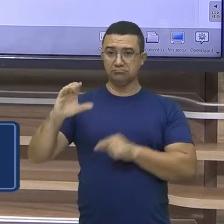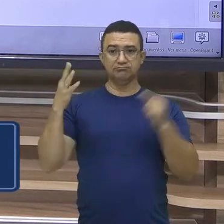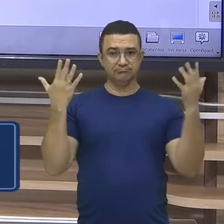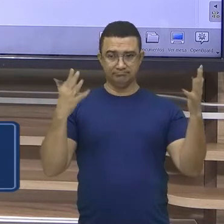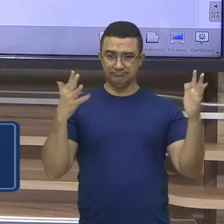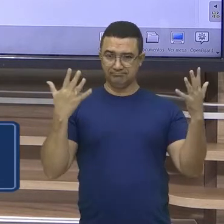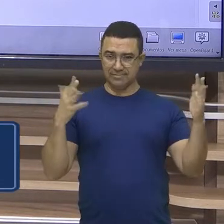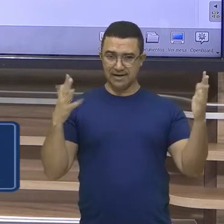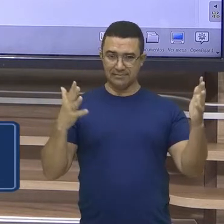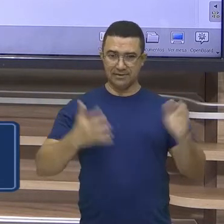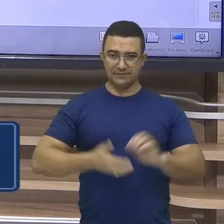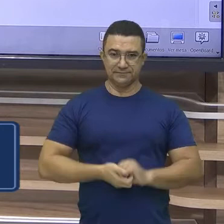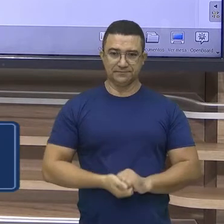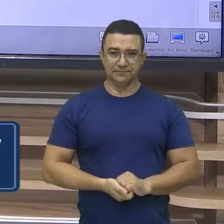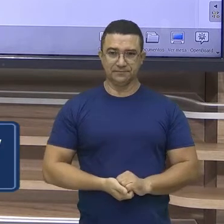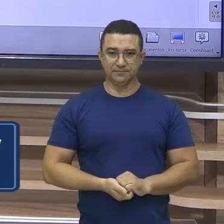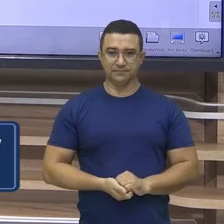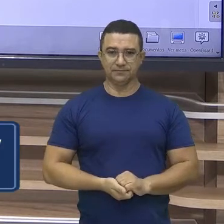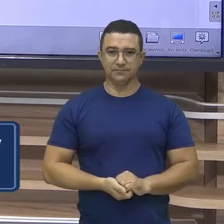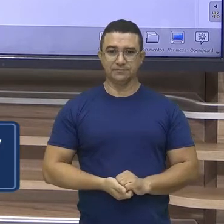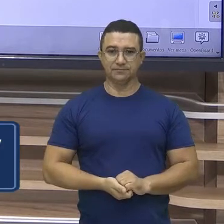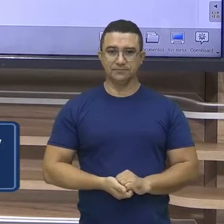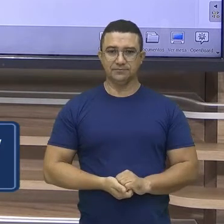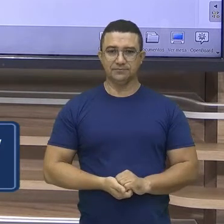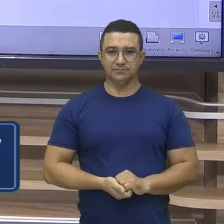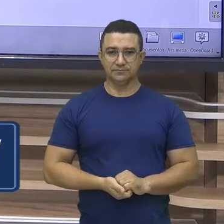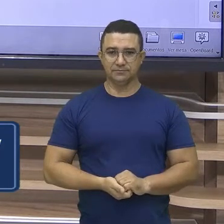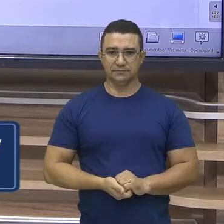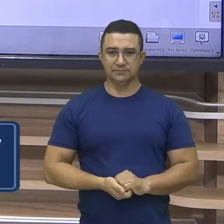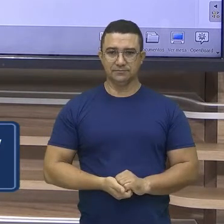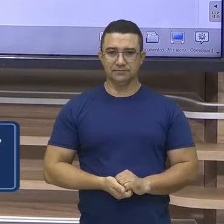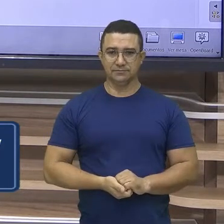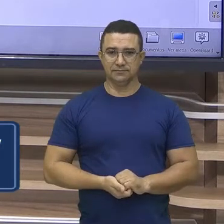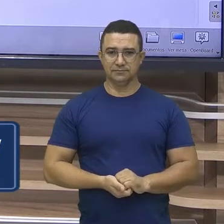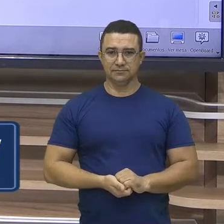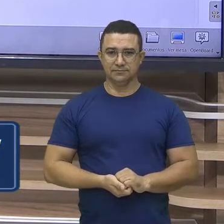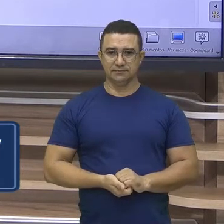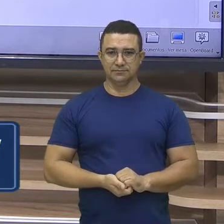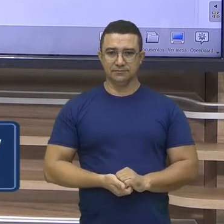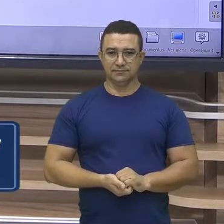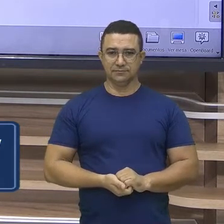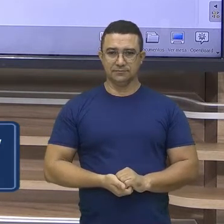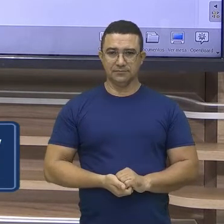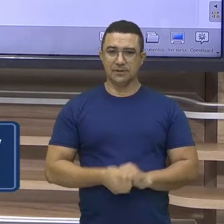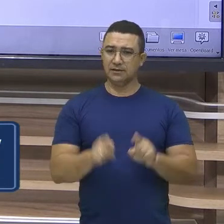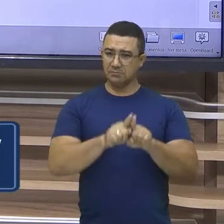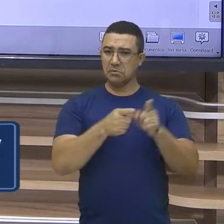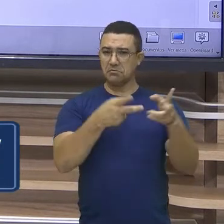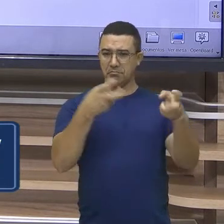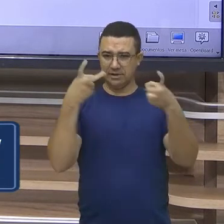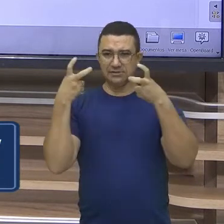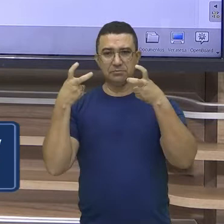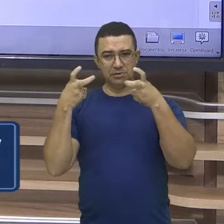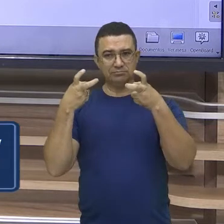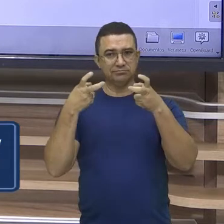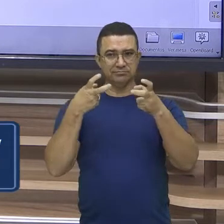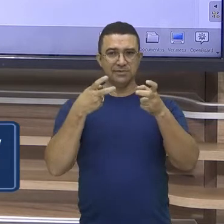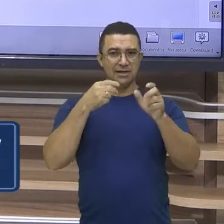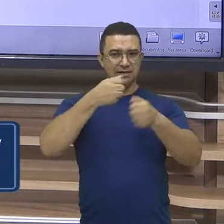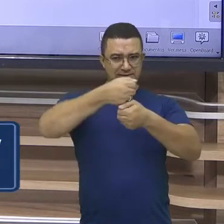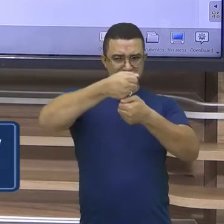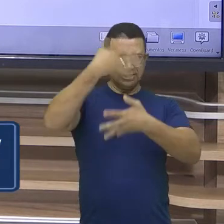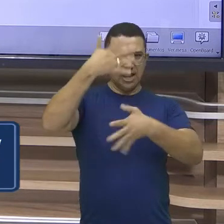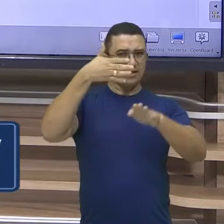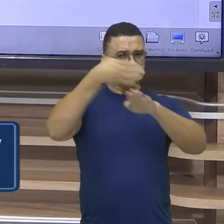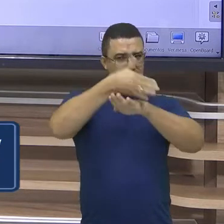aí, a Poliana, né? Colocou aí como resposta correta e acertou. Parabéns. Eu percebi ali no chat que ela tinha colocado há muito tempo antes, tá? Não